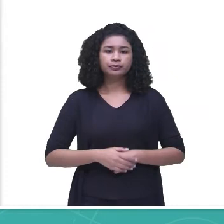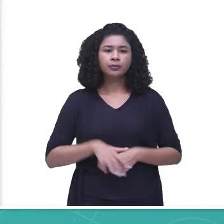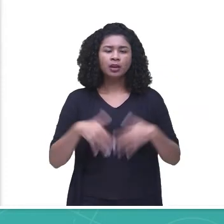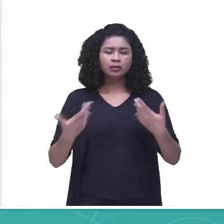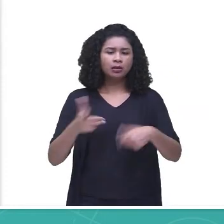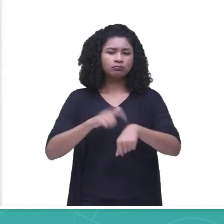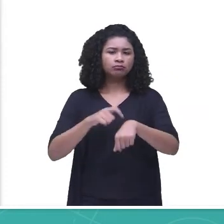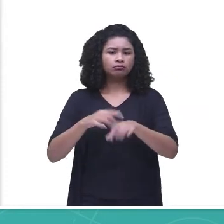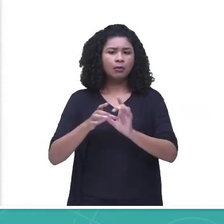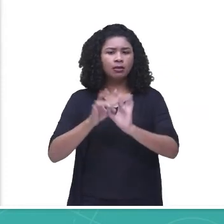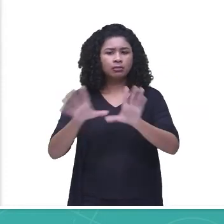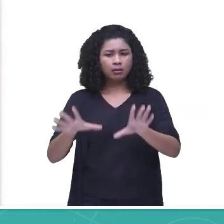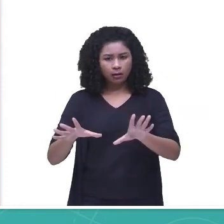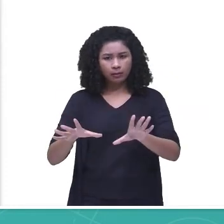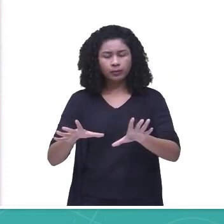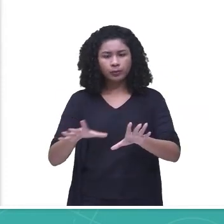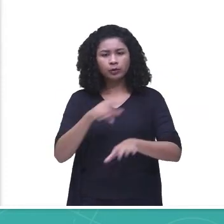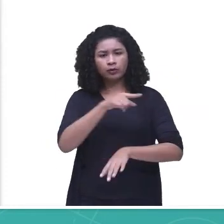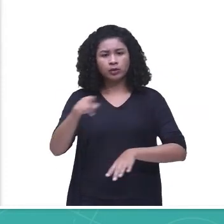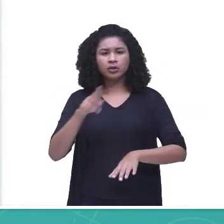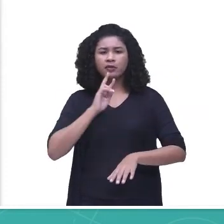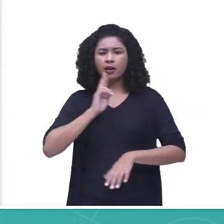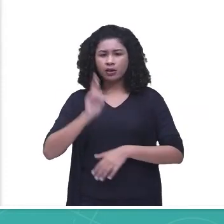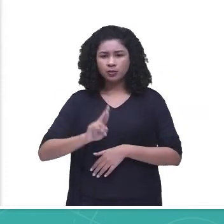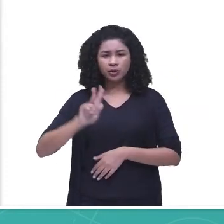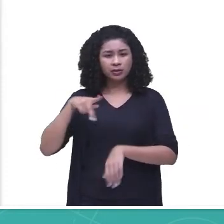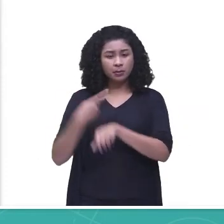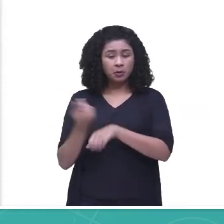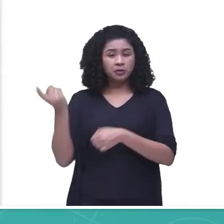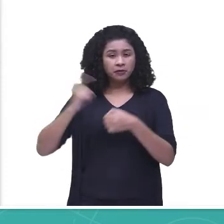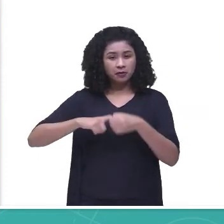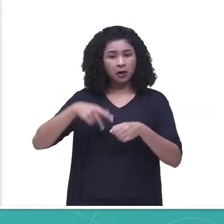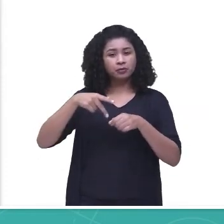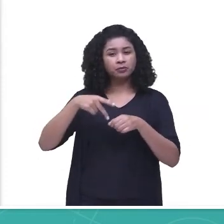tempinho aí para vocês responderem. Na sequência, nós voltamos para a correção.